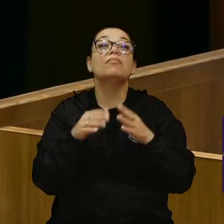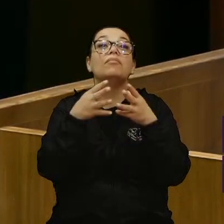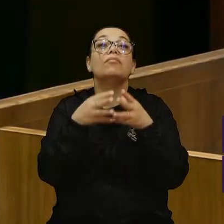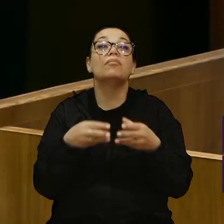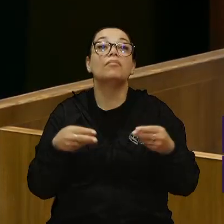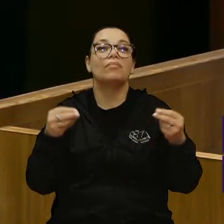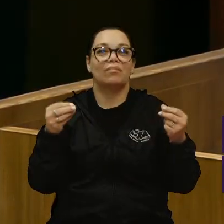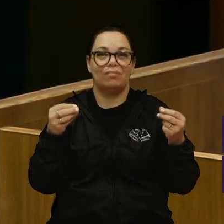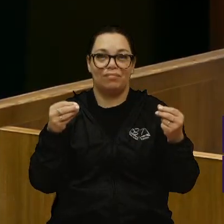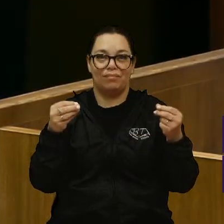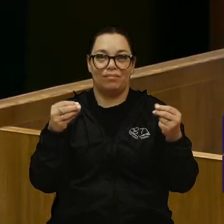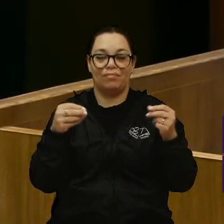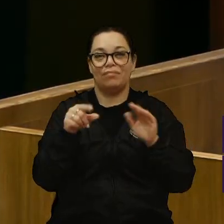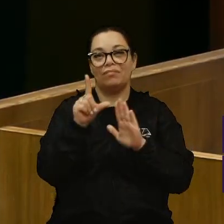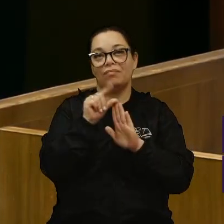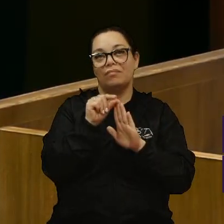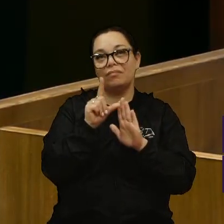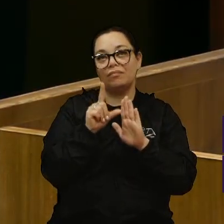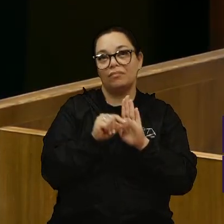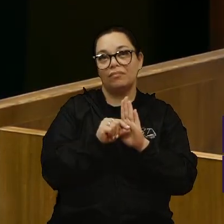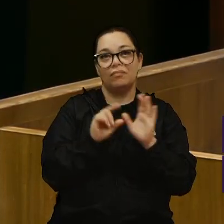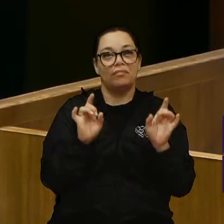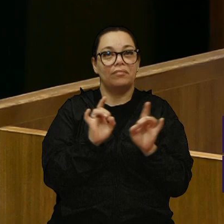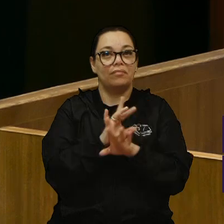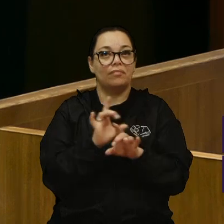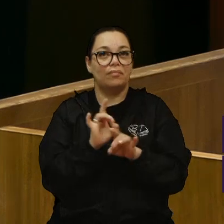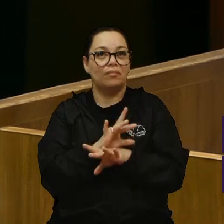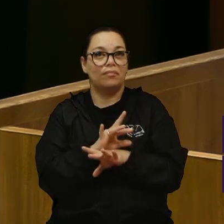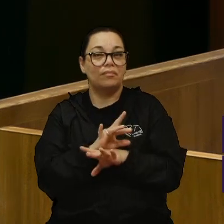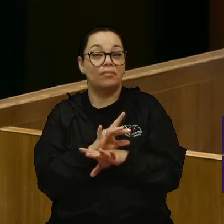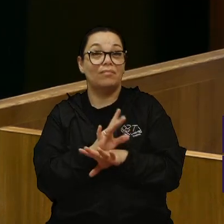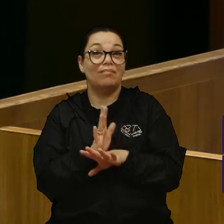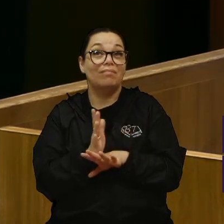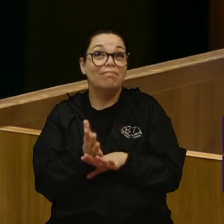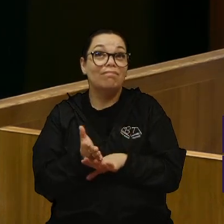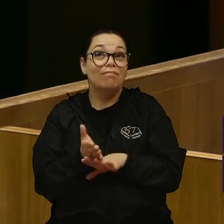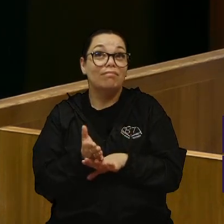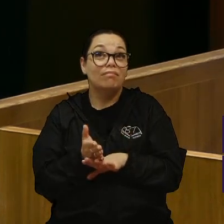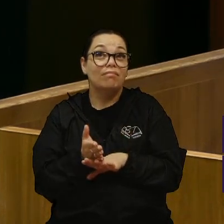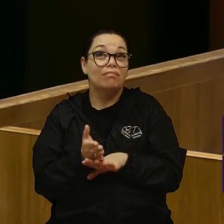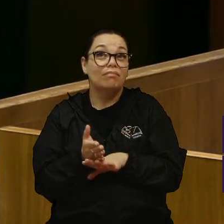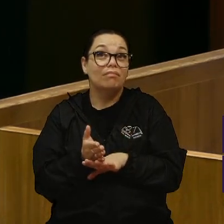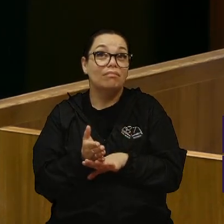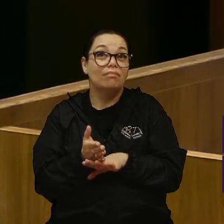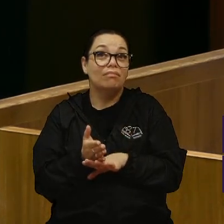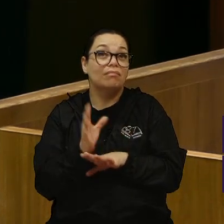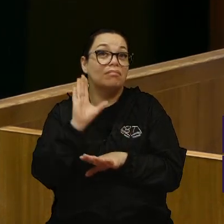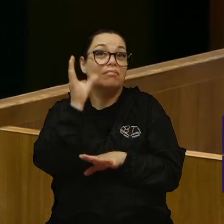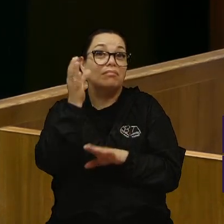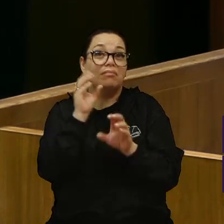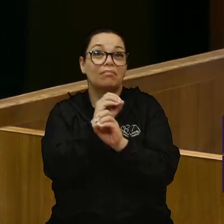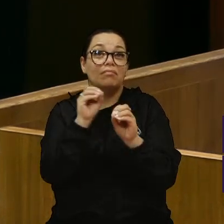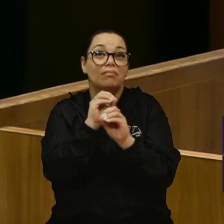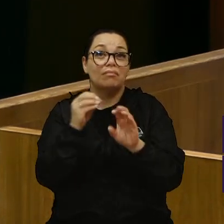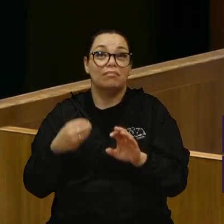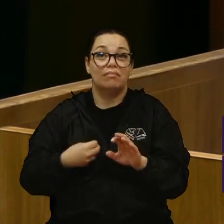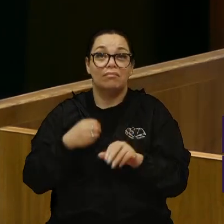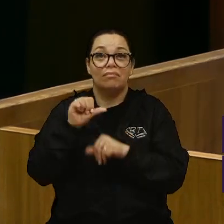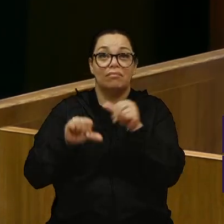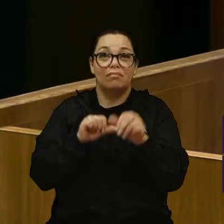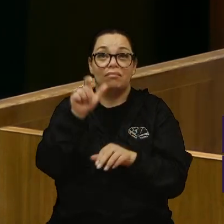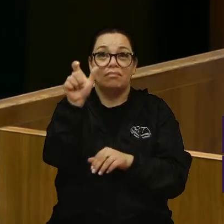escreva os nossos artigos, de preferência num A1, né, prof? Mas que não acontece nada na vida